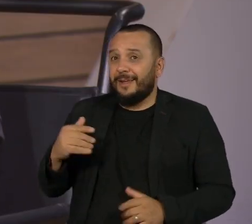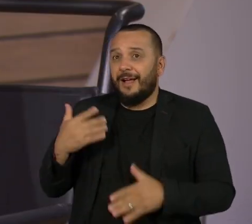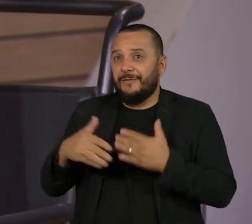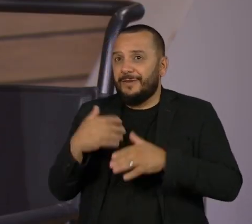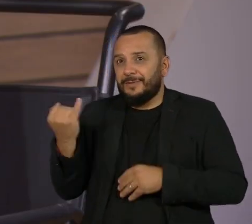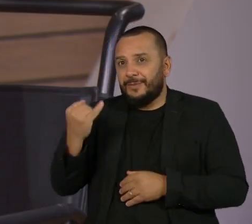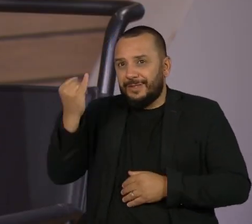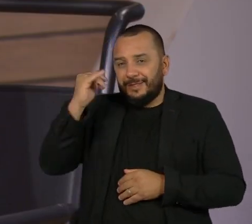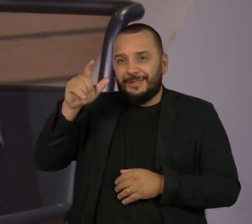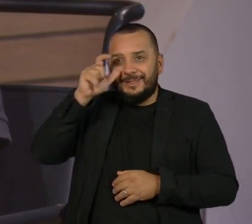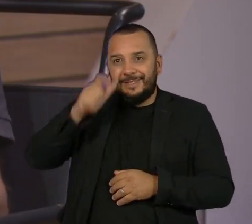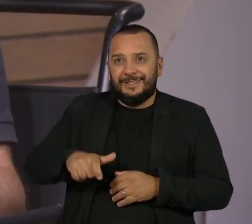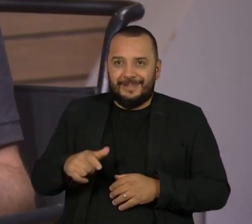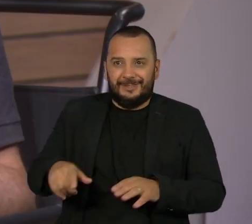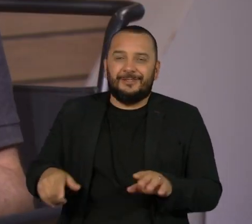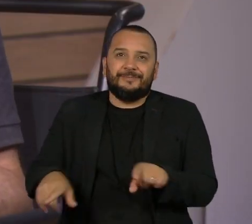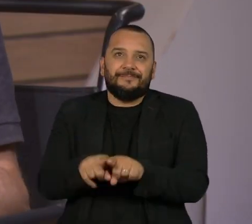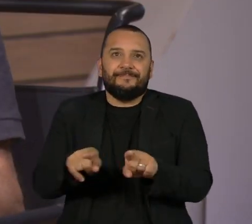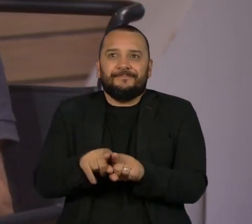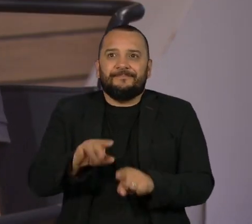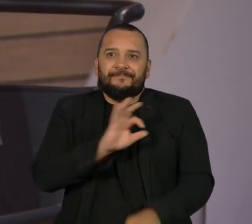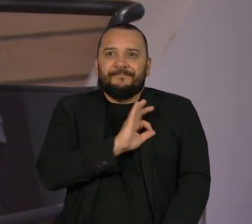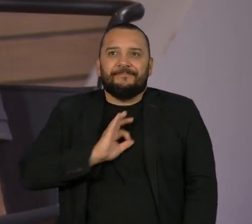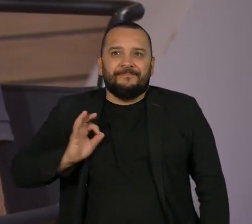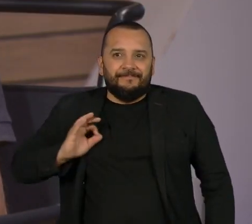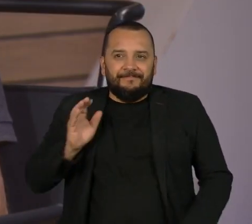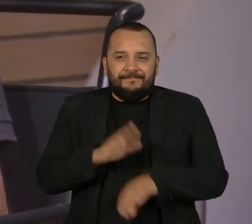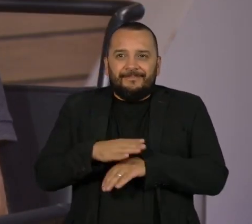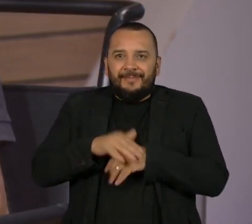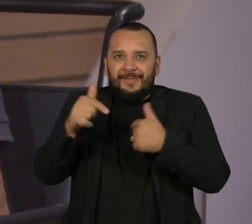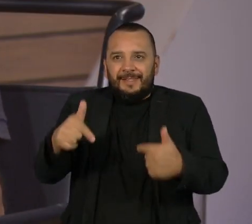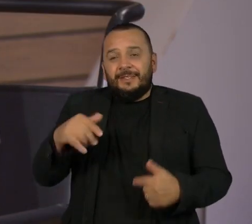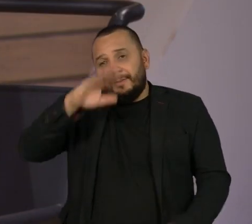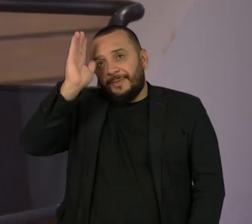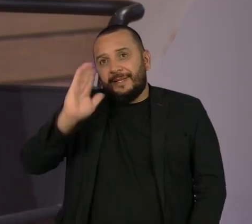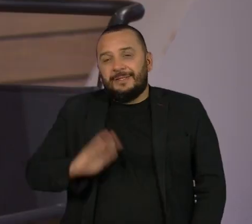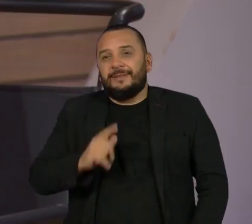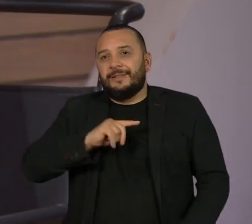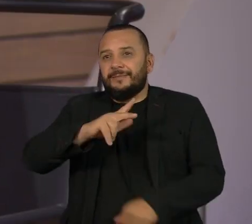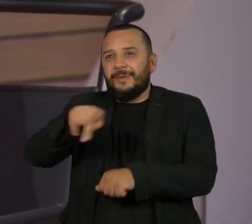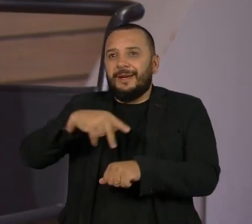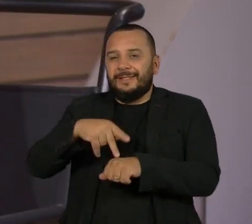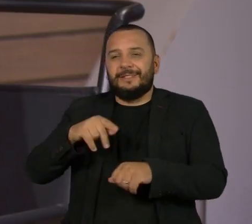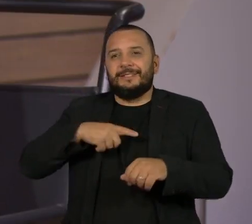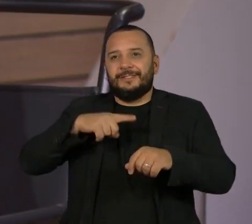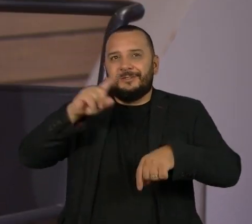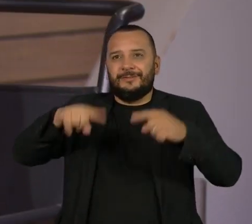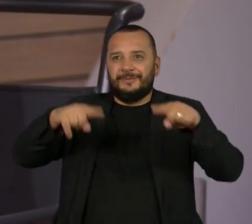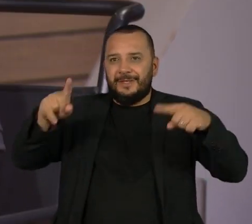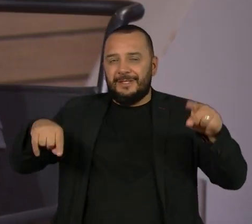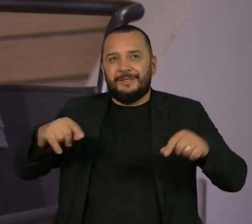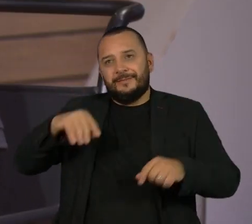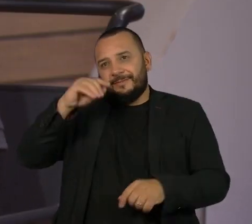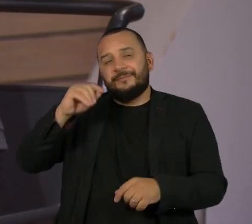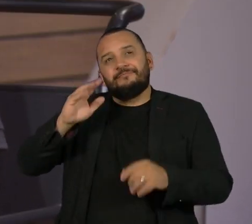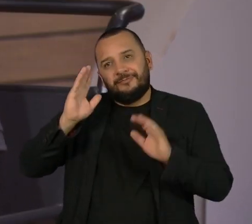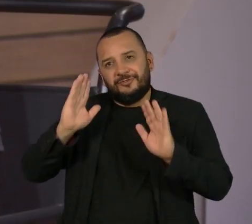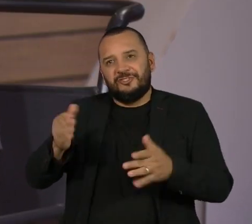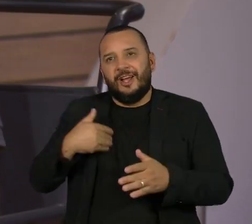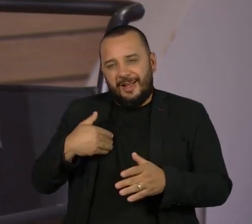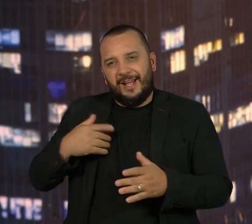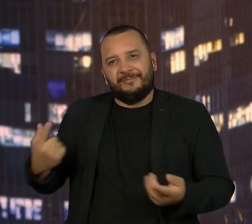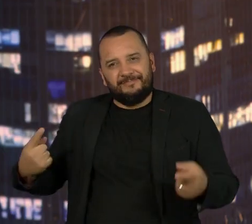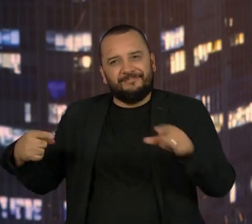que a Marina Silva fez isso e o Brasil, como um país mega diverso, fez um posicionamento muito forte com a Colômbia